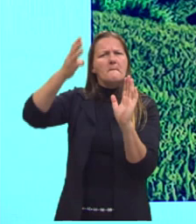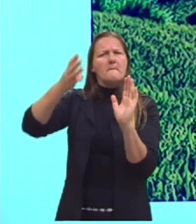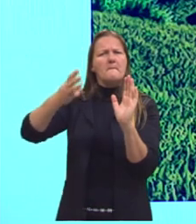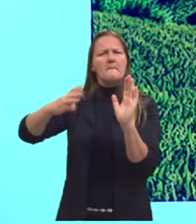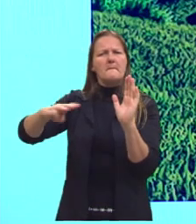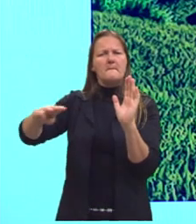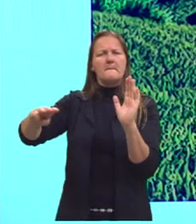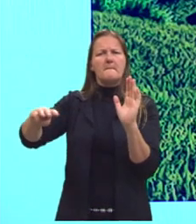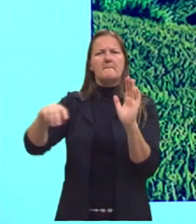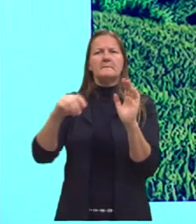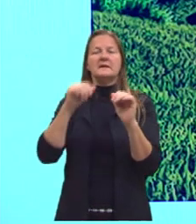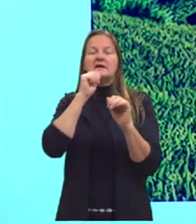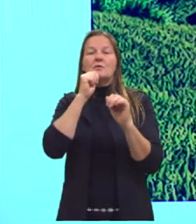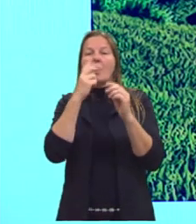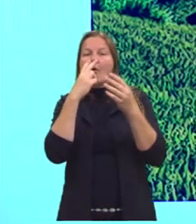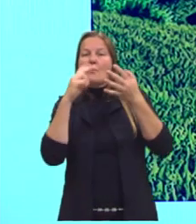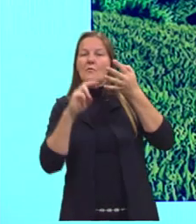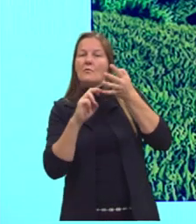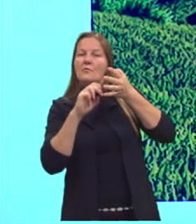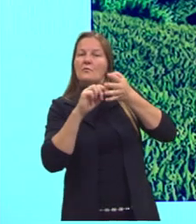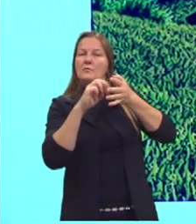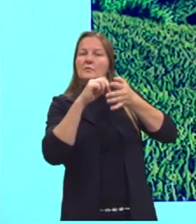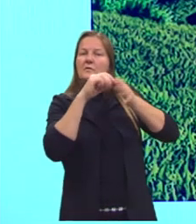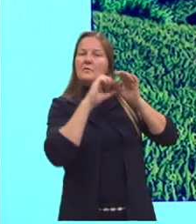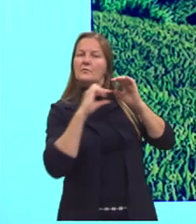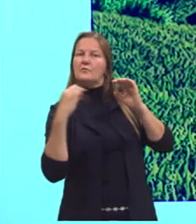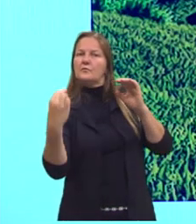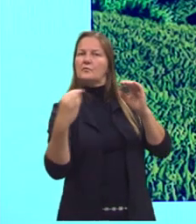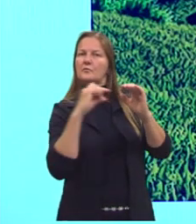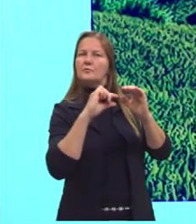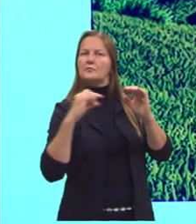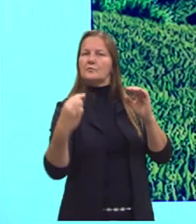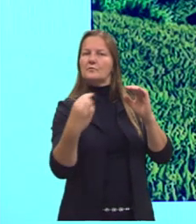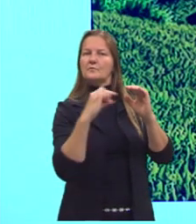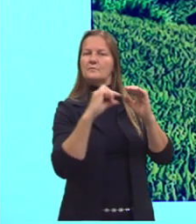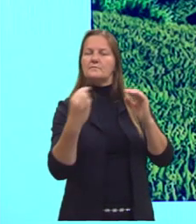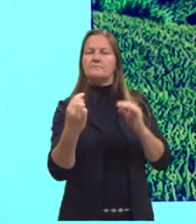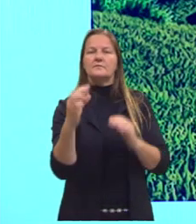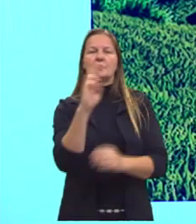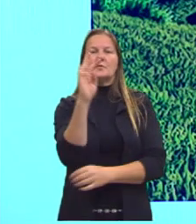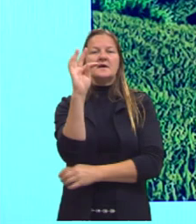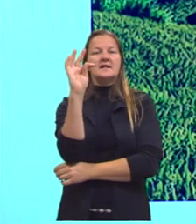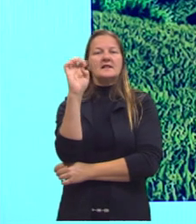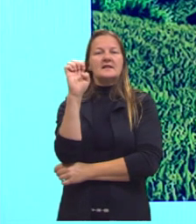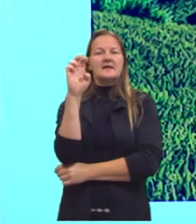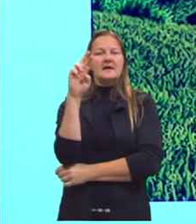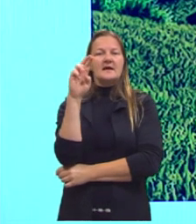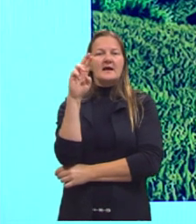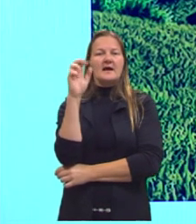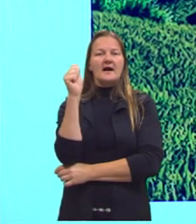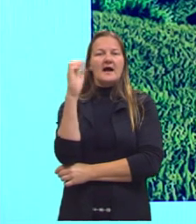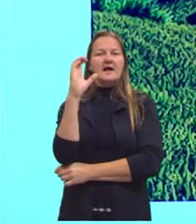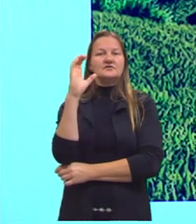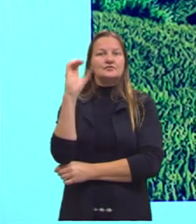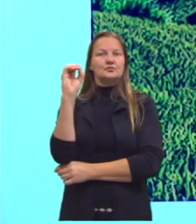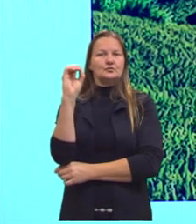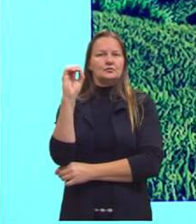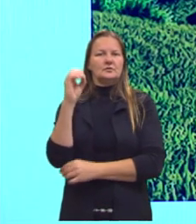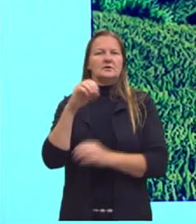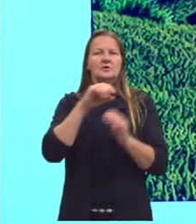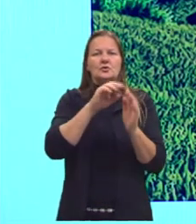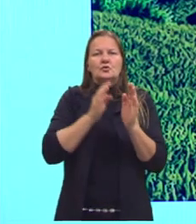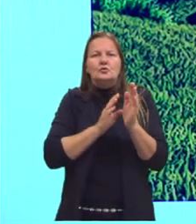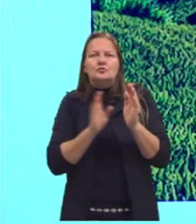vão fazendo degraus vão fazendo terraços né daí também conhecido como ter rastreamento todo vai fazer nessas curvas e